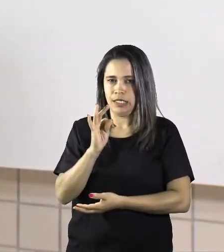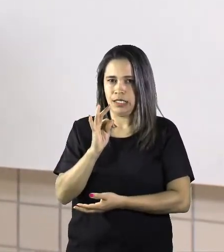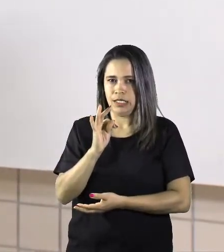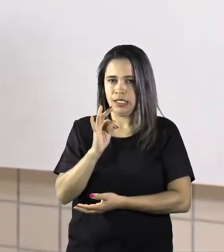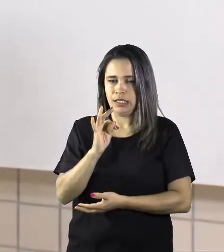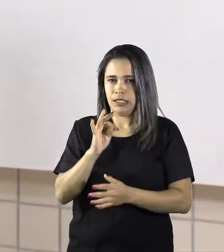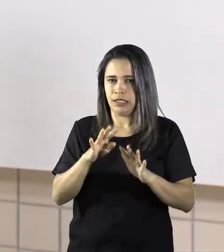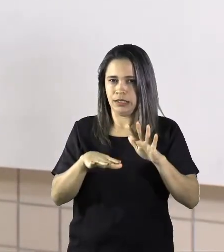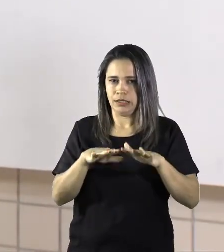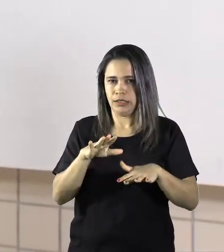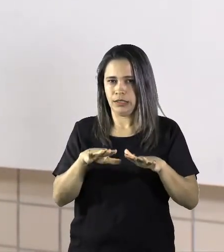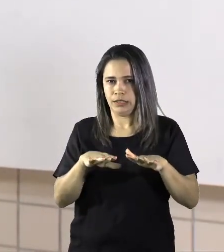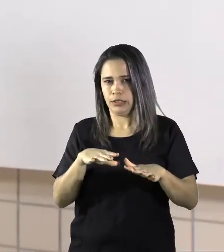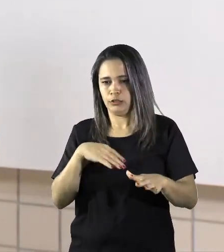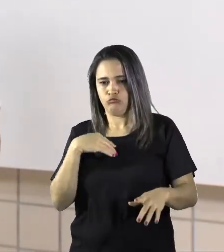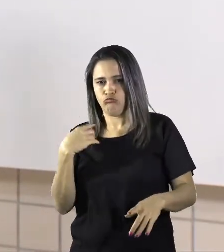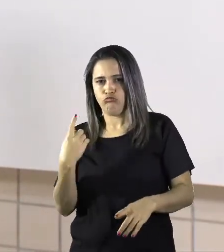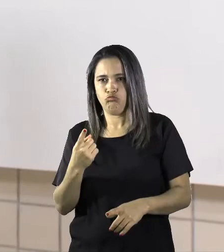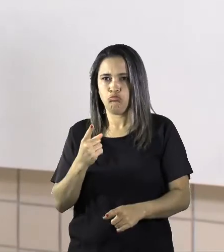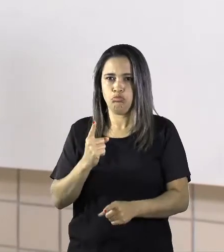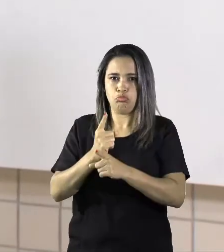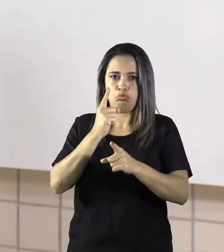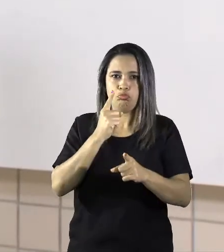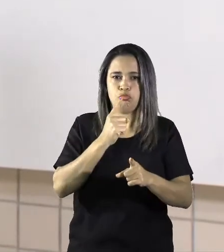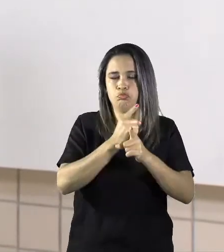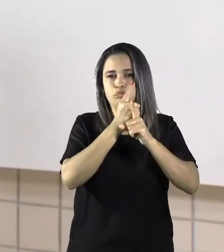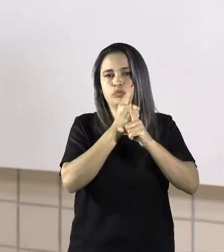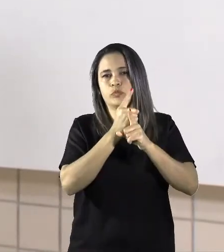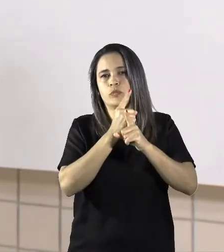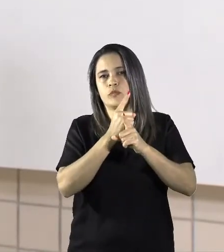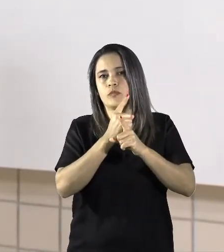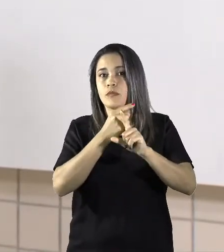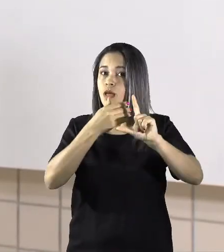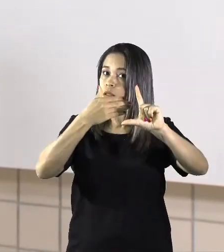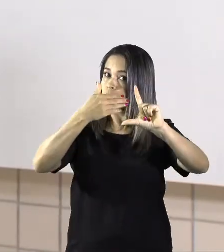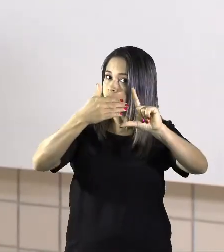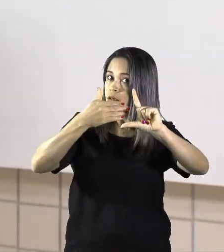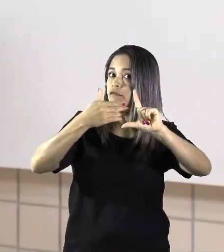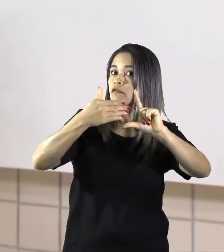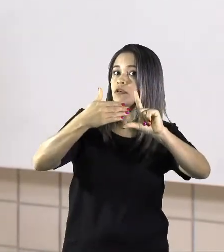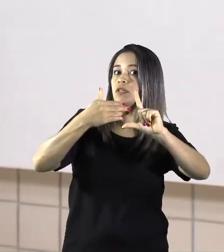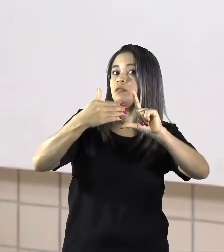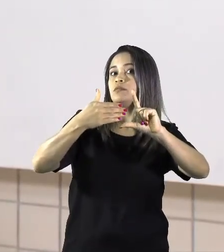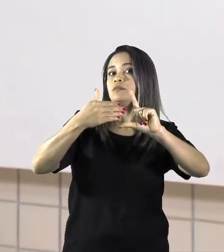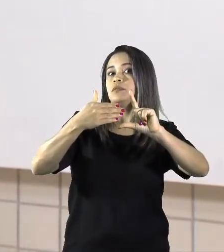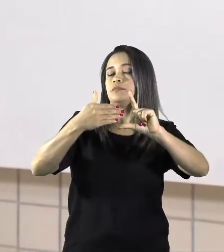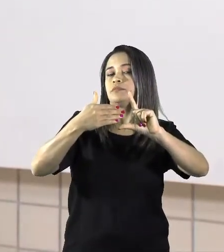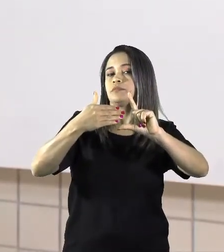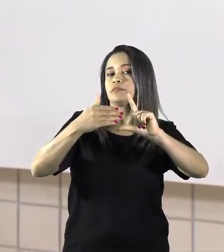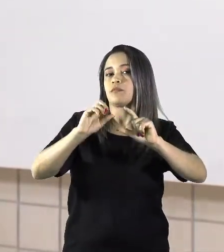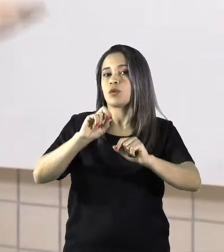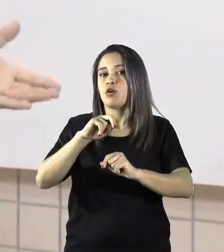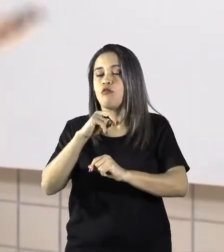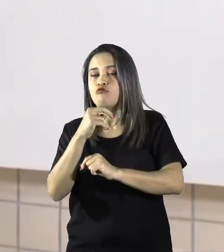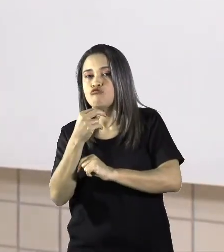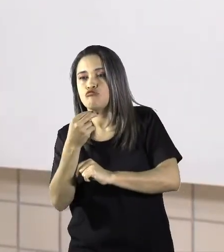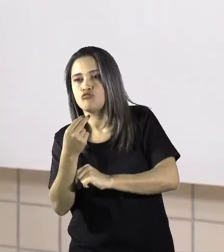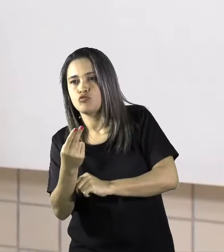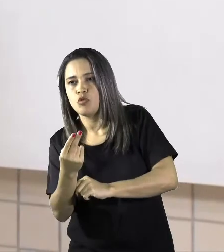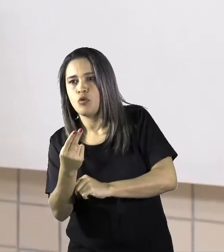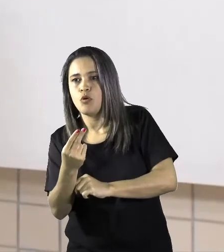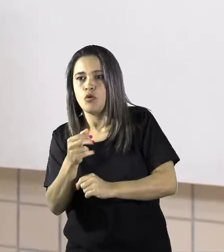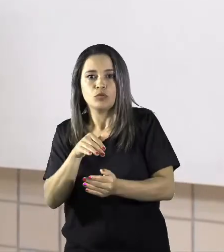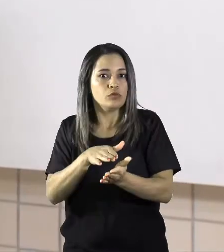vezes nós não vamos encontrá-la na plataforma. ou não vamos tê-la nem